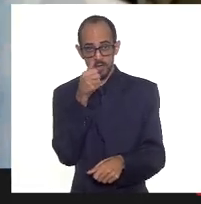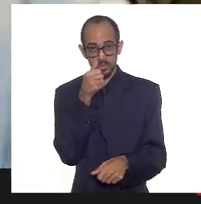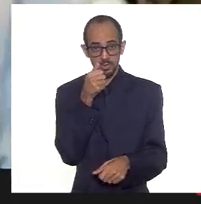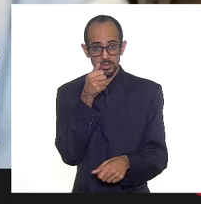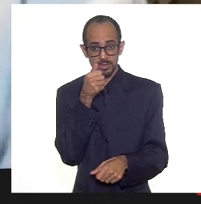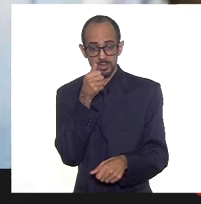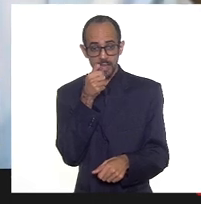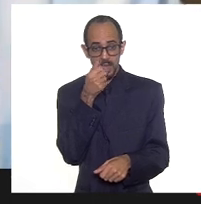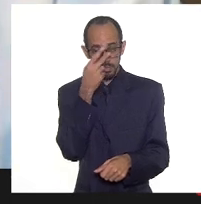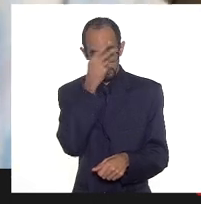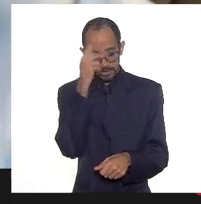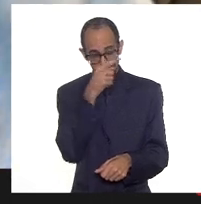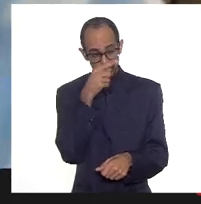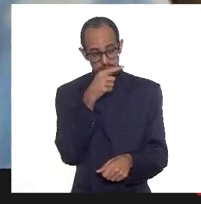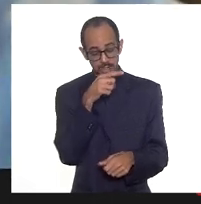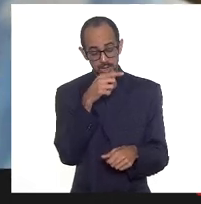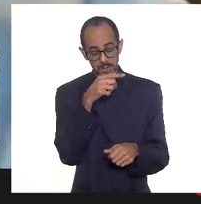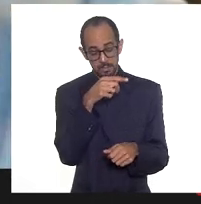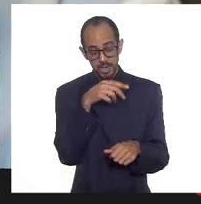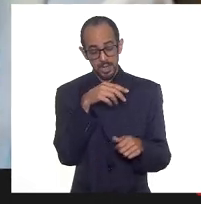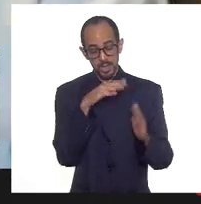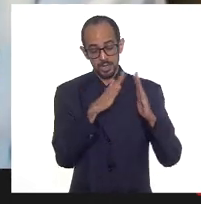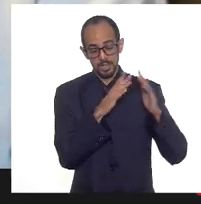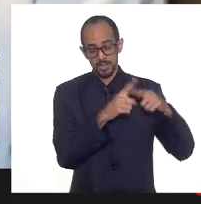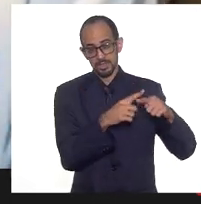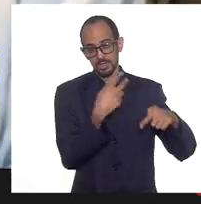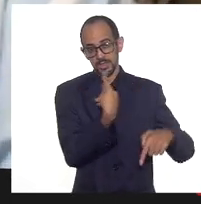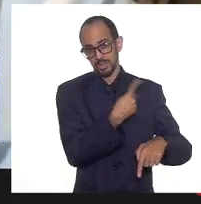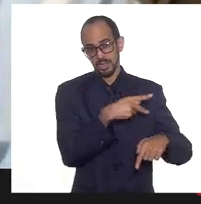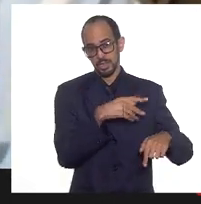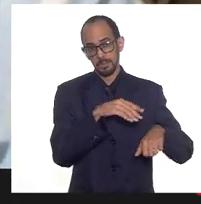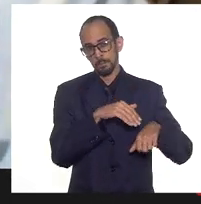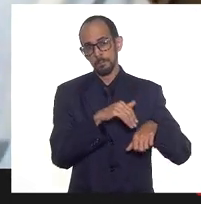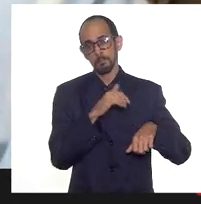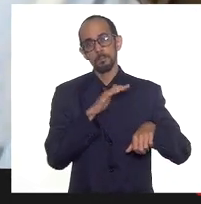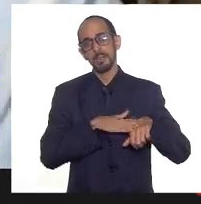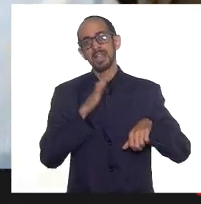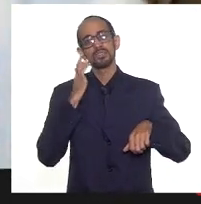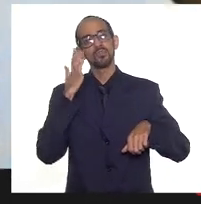Igreja Católica, onde as pessoas, evidentemente,